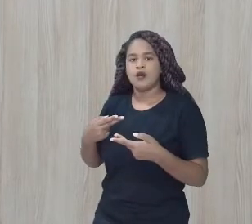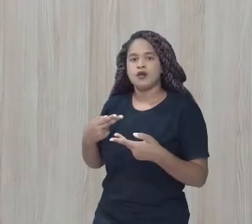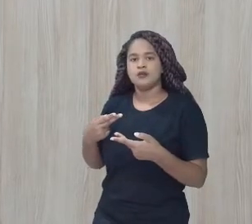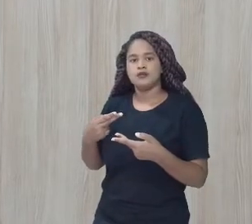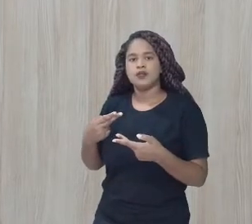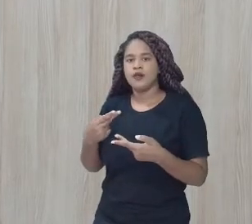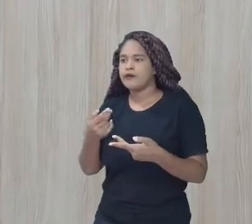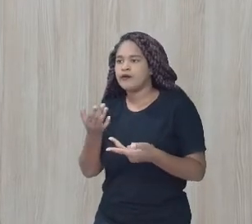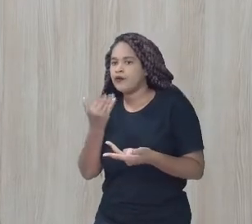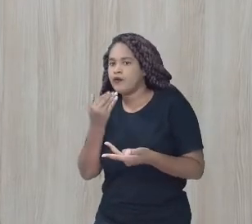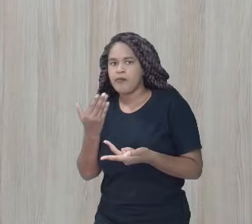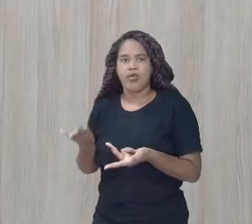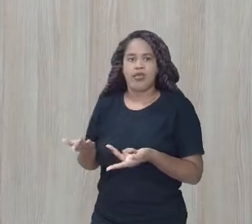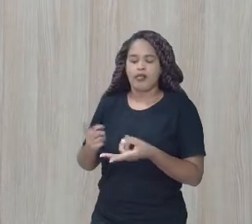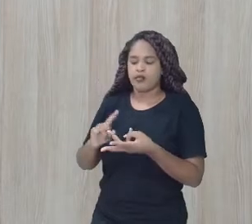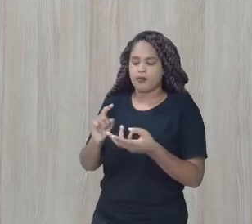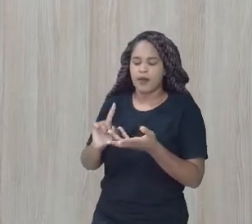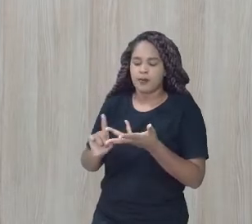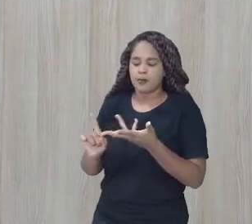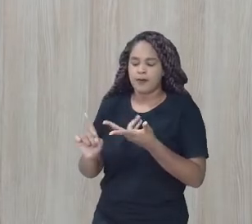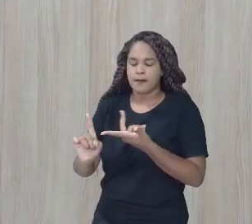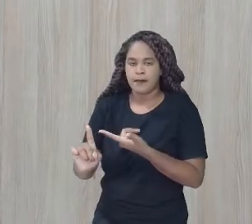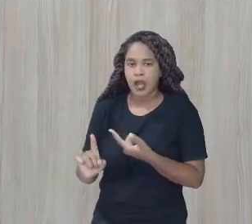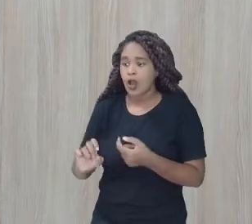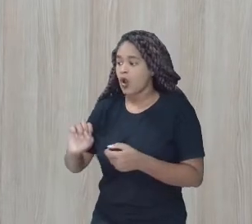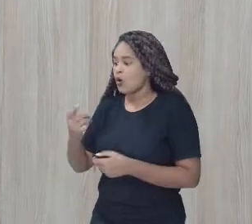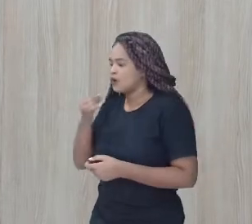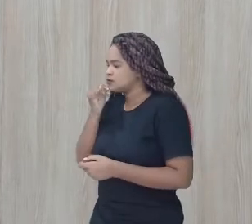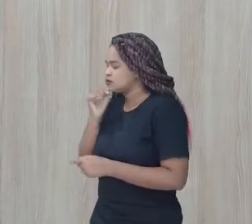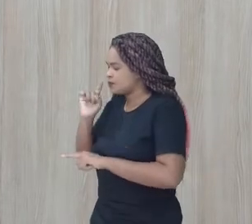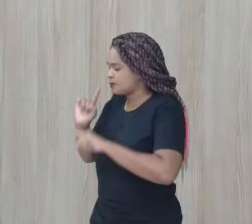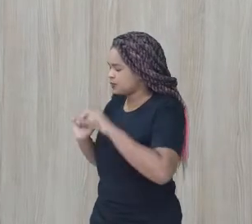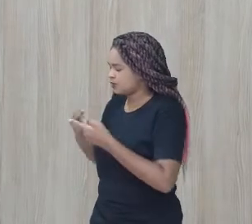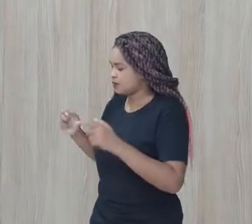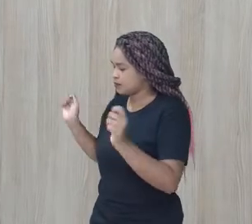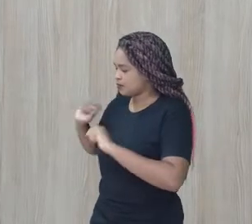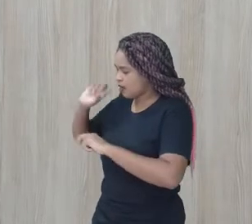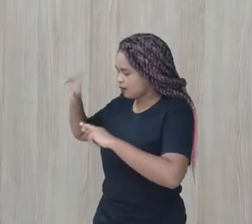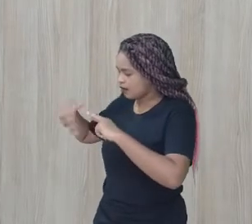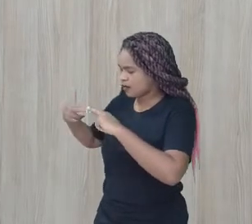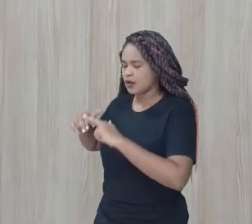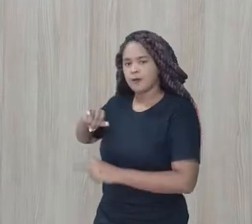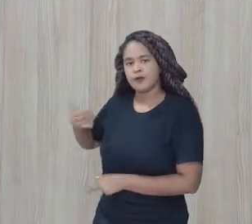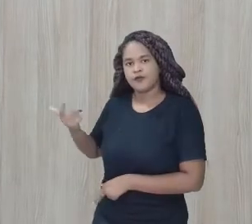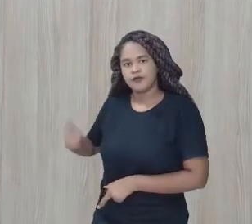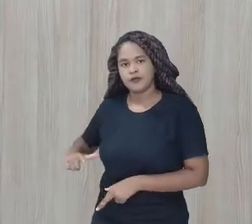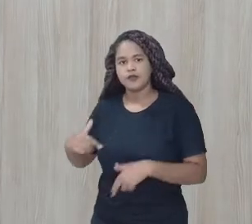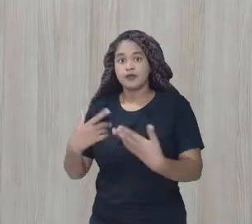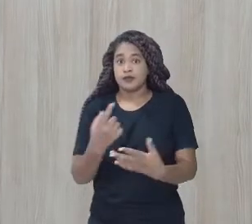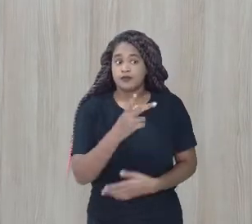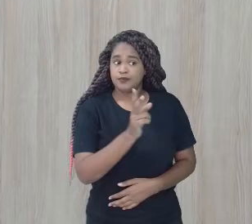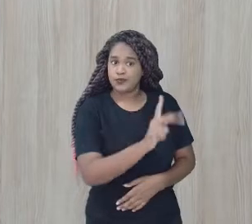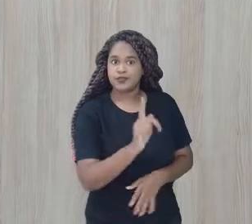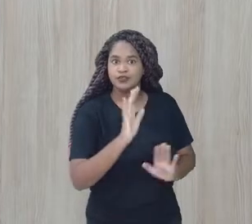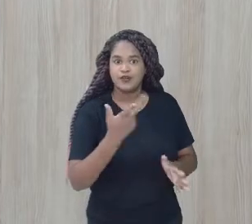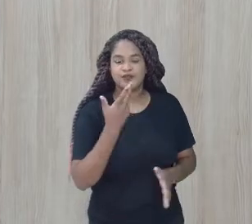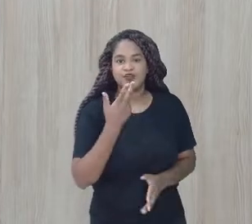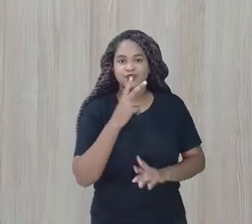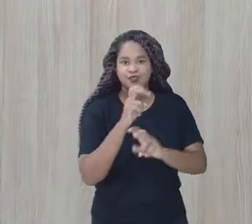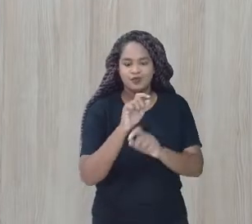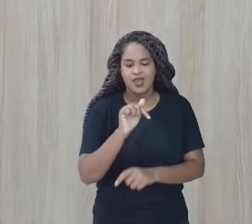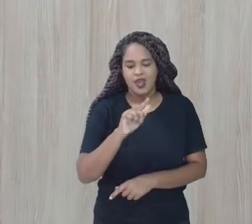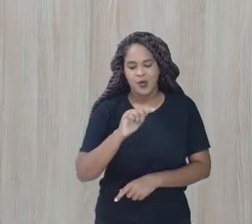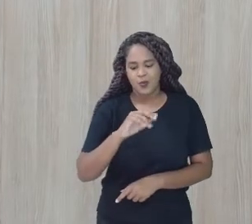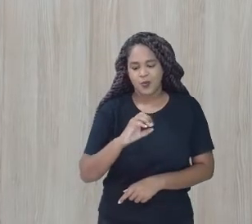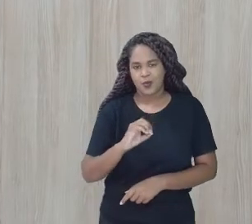Vanessa, sem nem perceber, já falou um algoritmo para a gente. E é isso que eu quero que vocês comecem a trabalhar. Quais são as situações do dia a